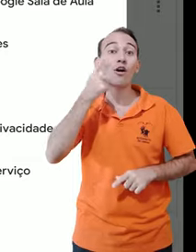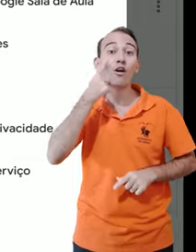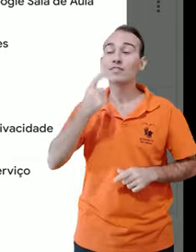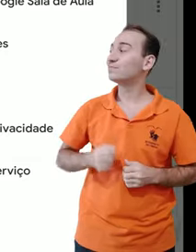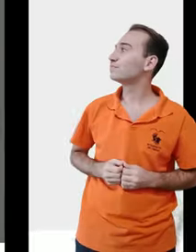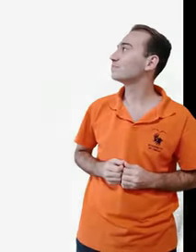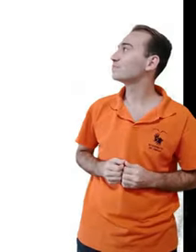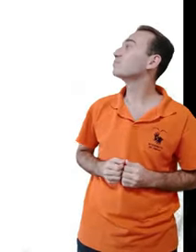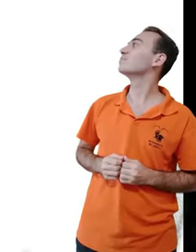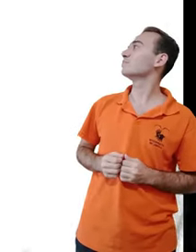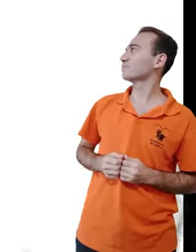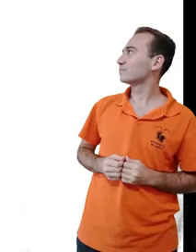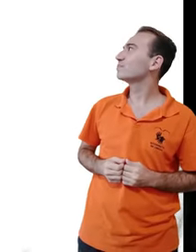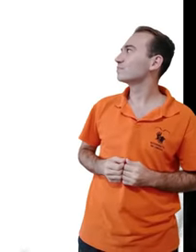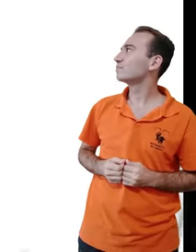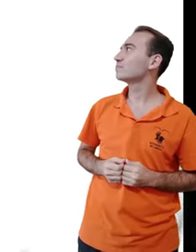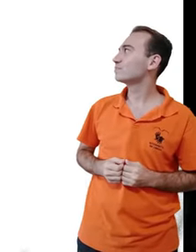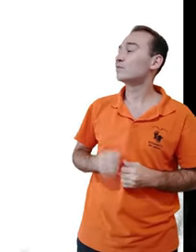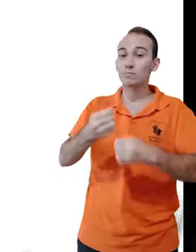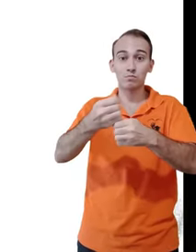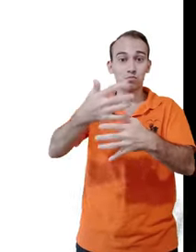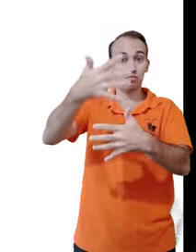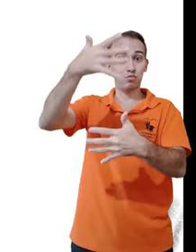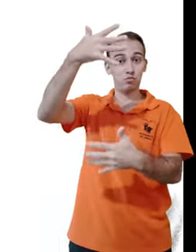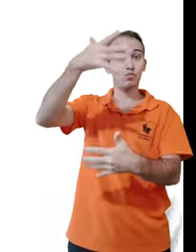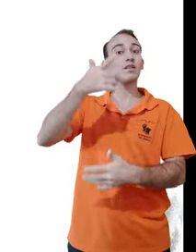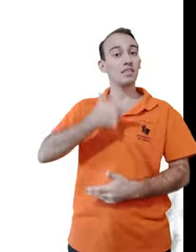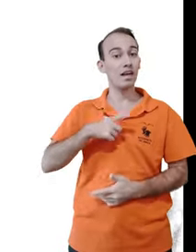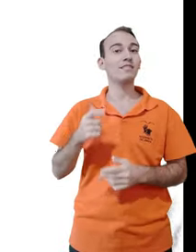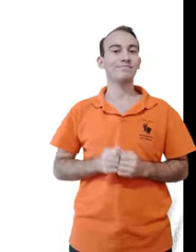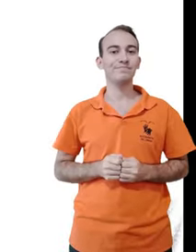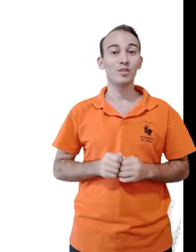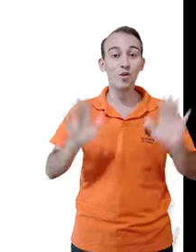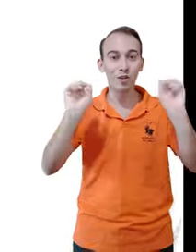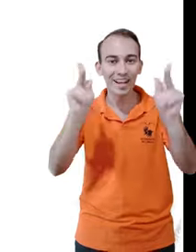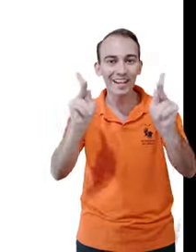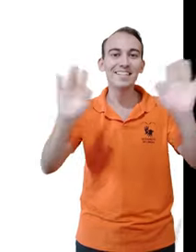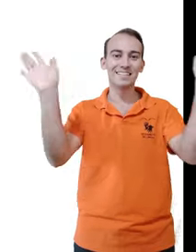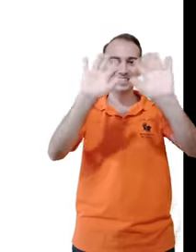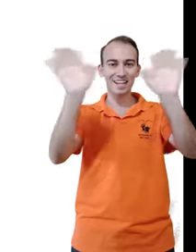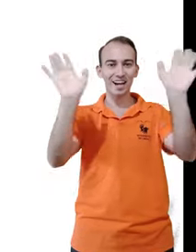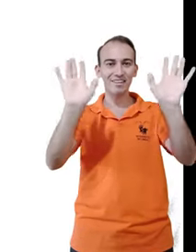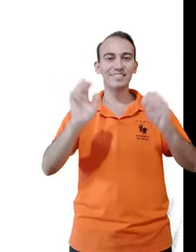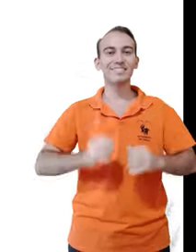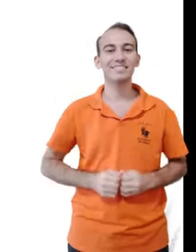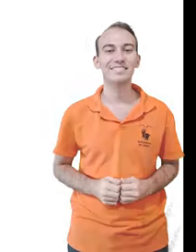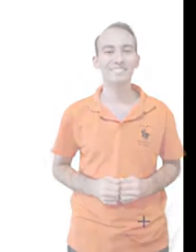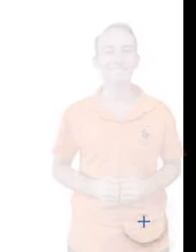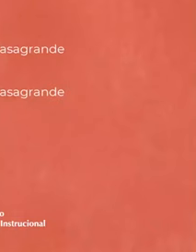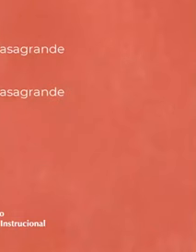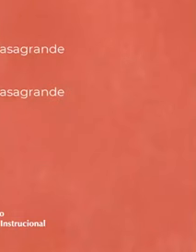sanduíche ao clicar você é direcionado para essa tela que mostra todas as suas turmas existentes espero você no próximo vídeo